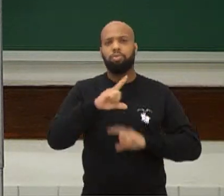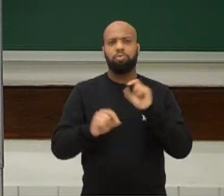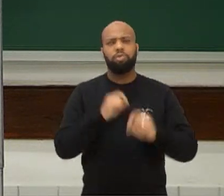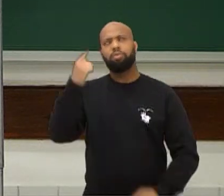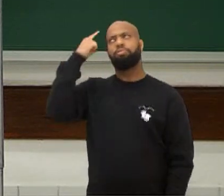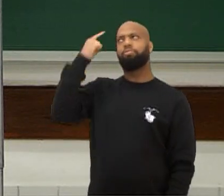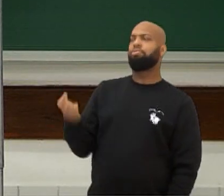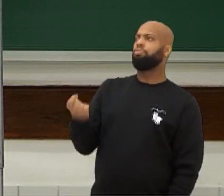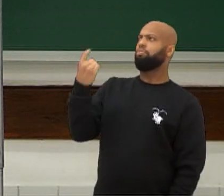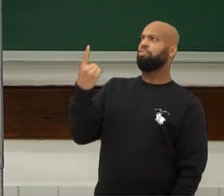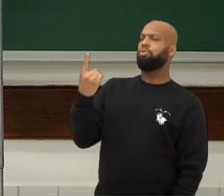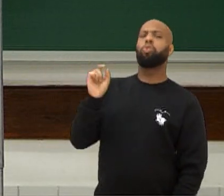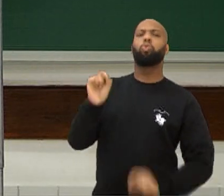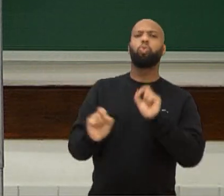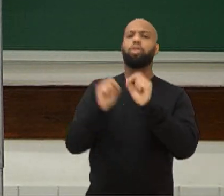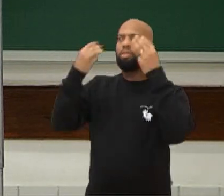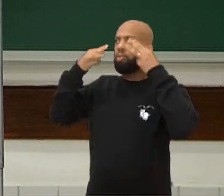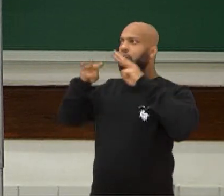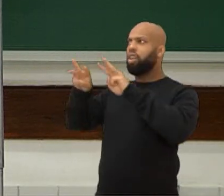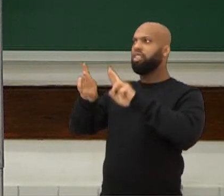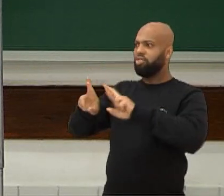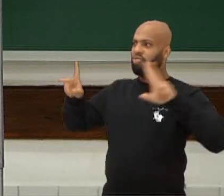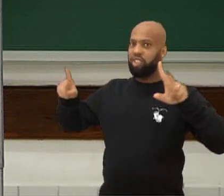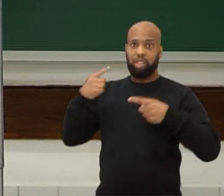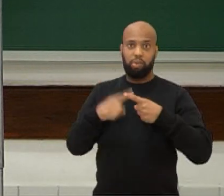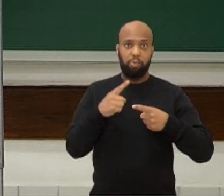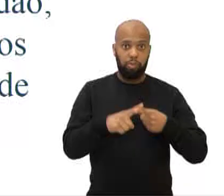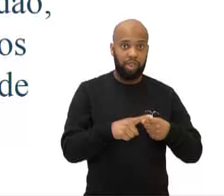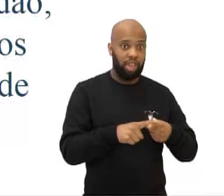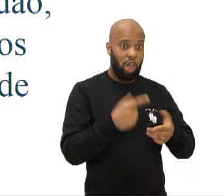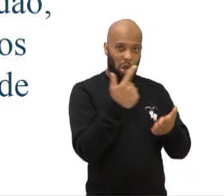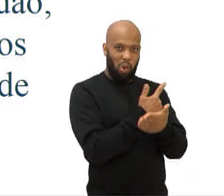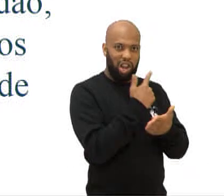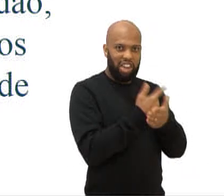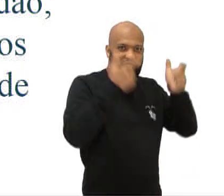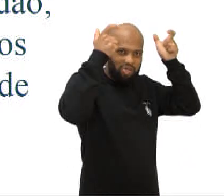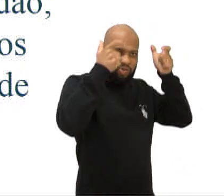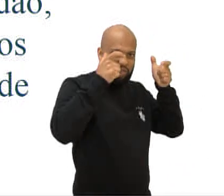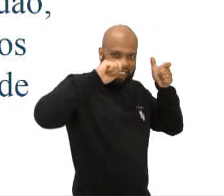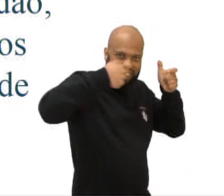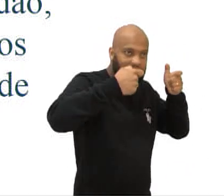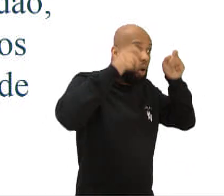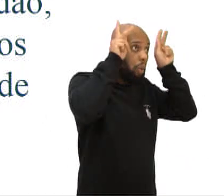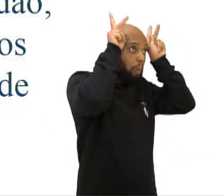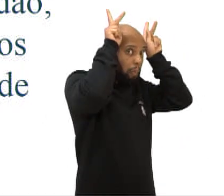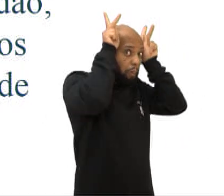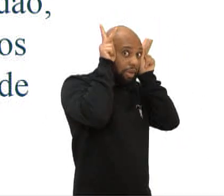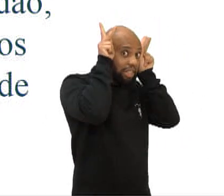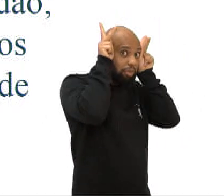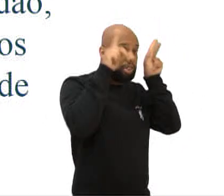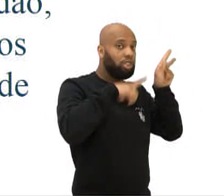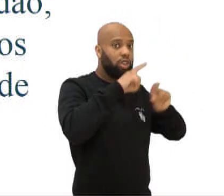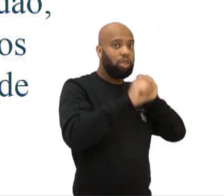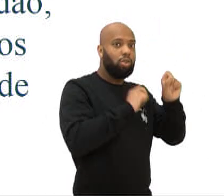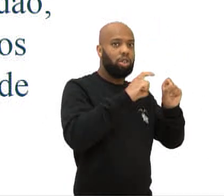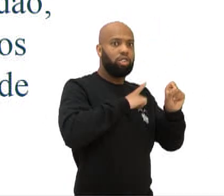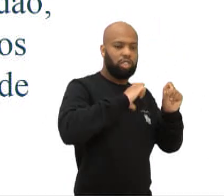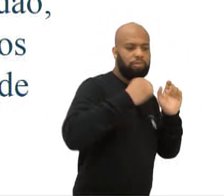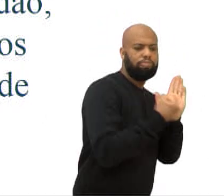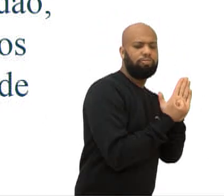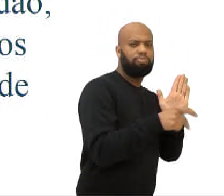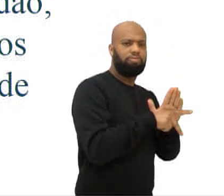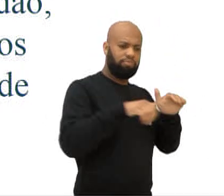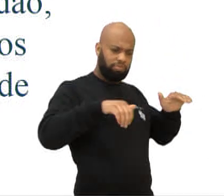pensa, né? Nossa, mas que Maquiavel diferente. Lá no Príncipe, Maquiavel defendia uma monarquia, marcada pela servidão.